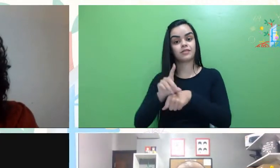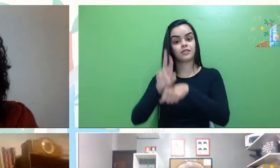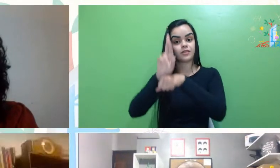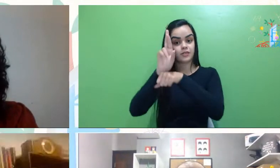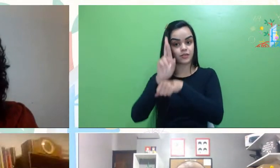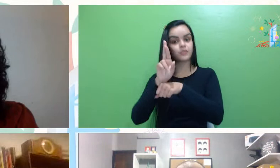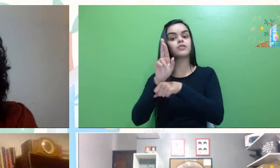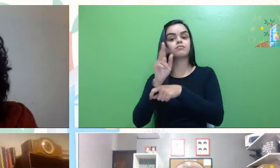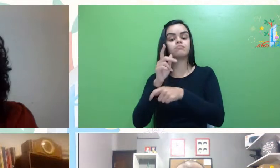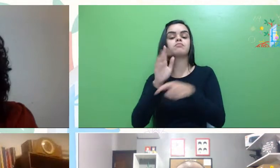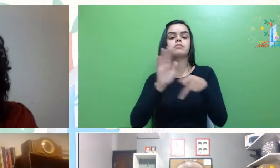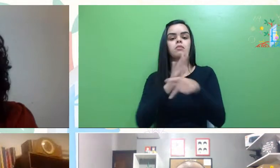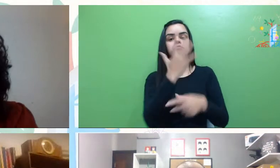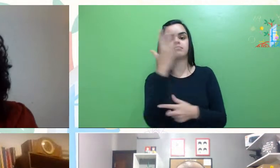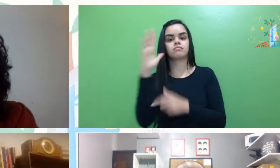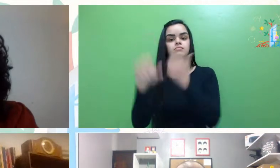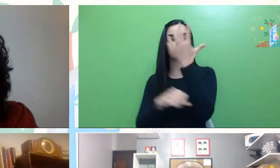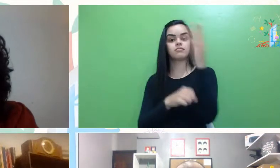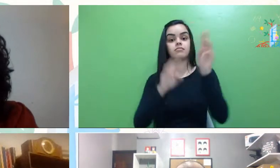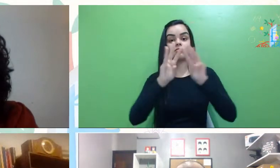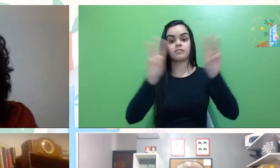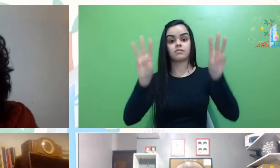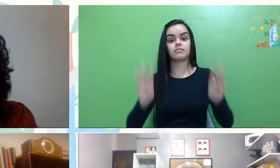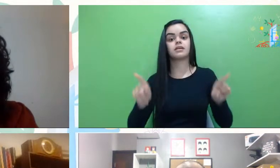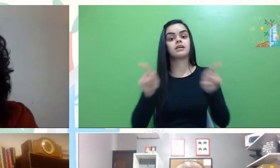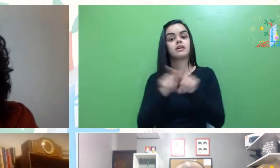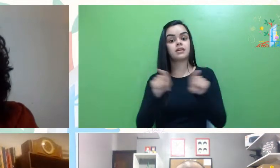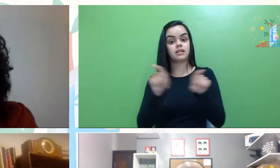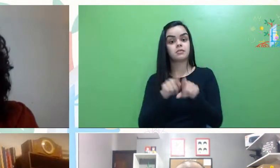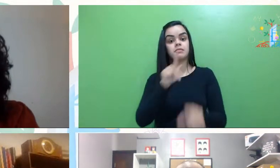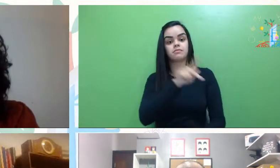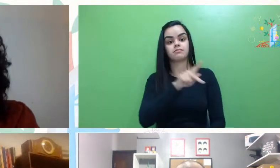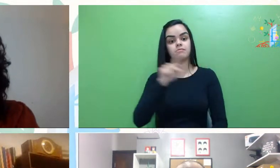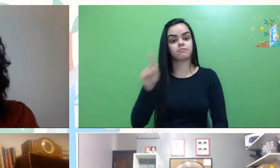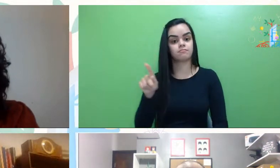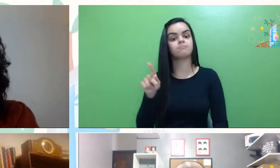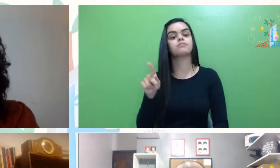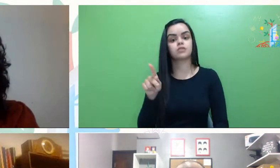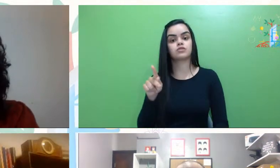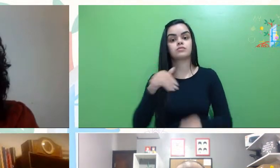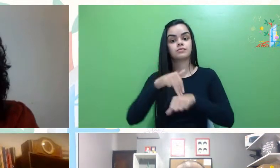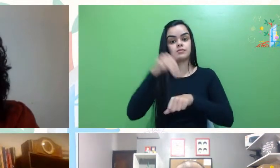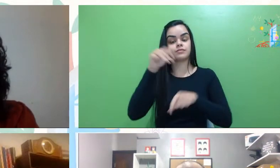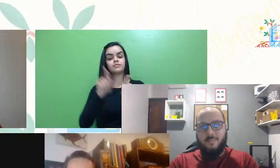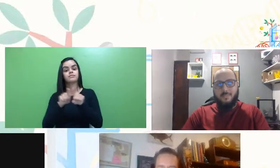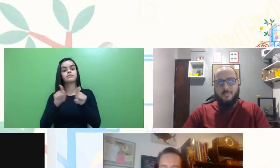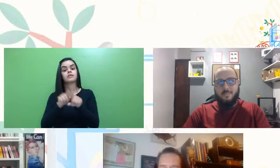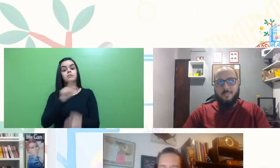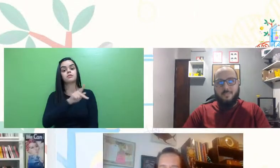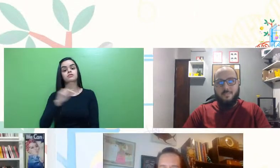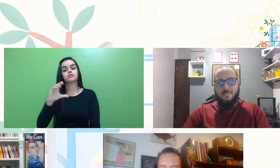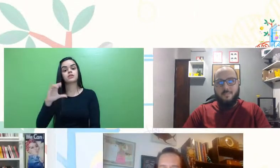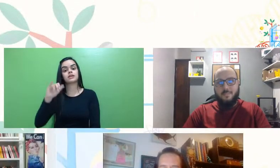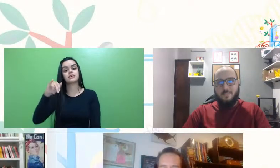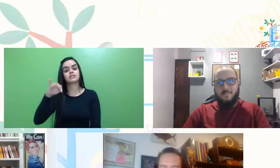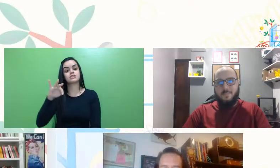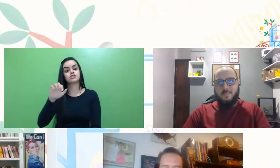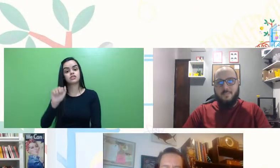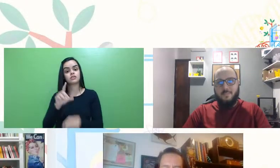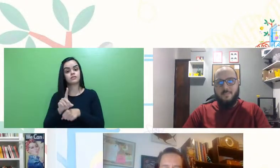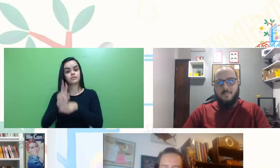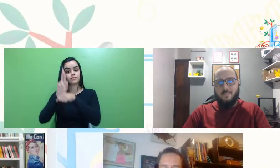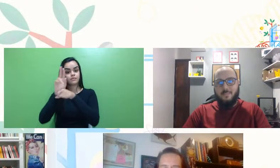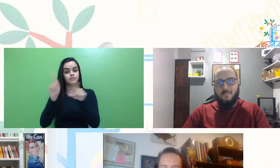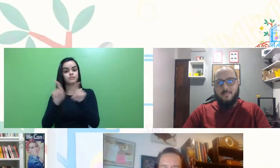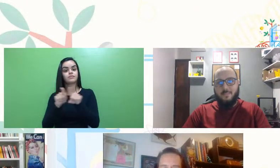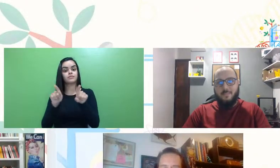Conservação pela UFPR e docente do PPG-CTS. Professora Cíntia Tortato, doutora em Tecnologia pela